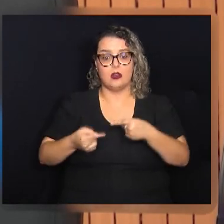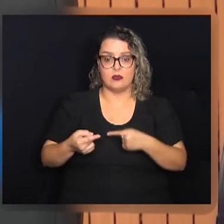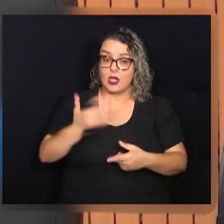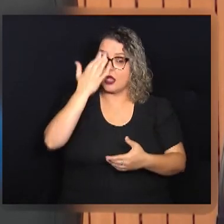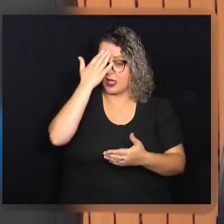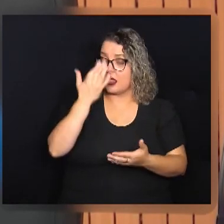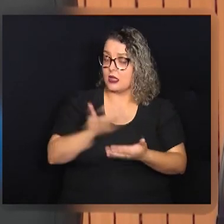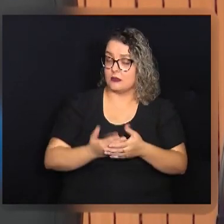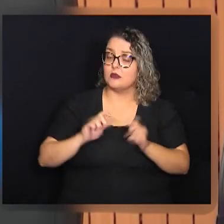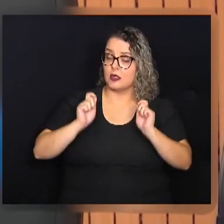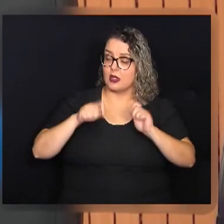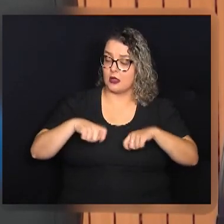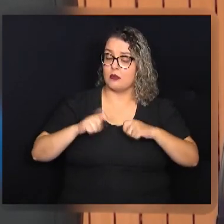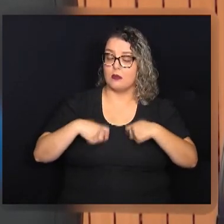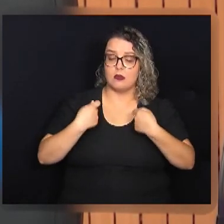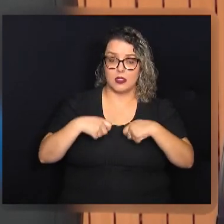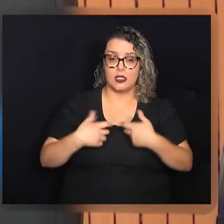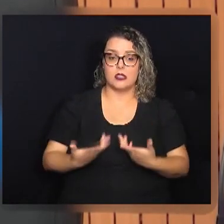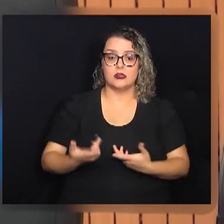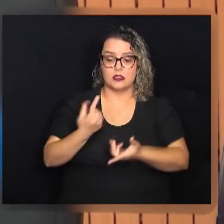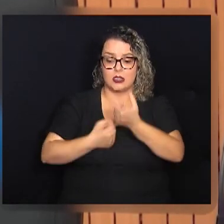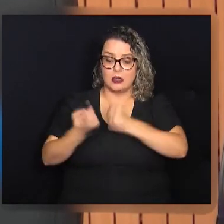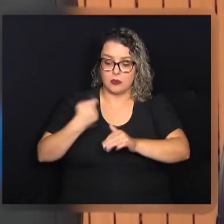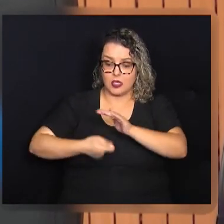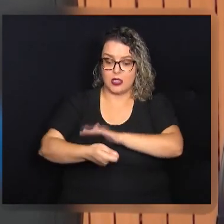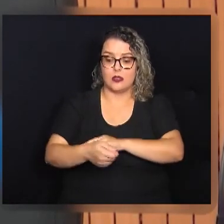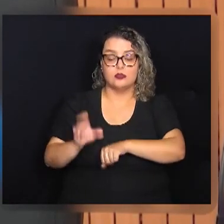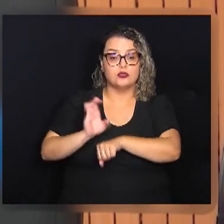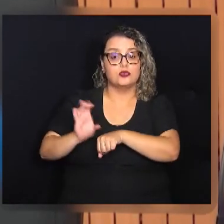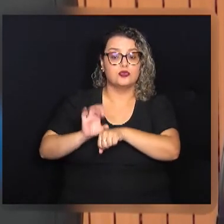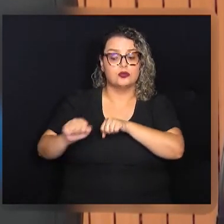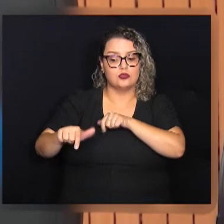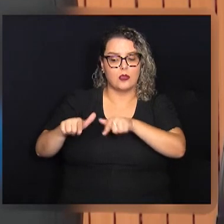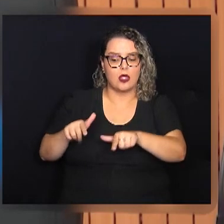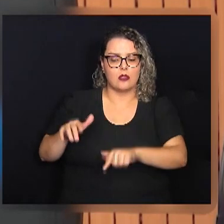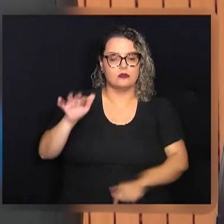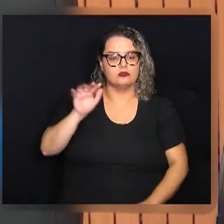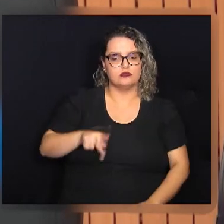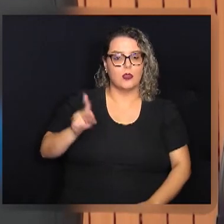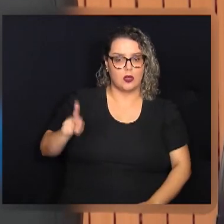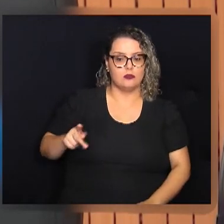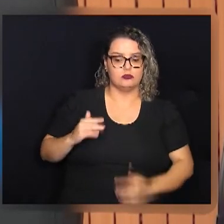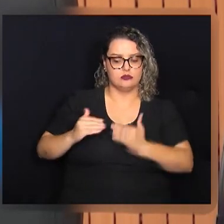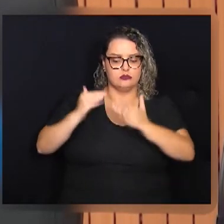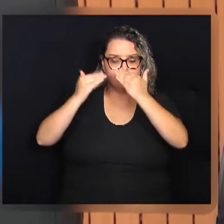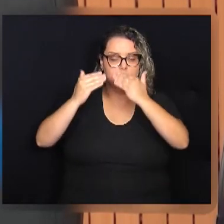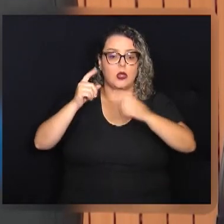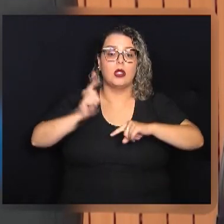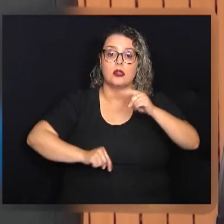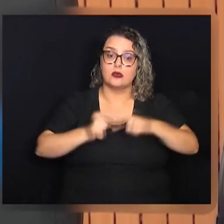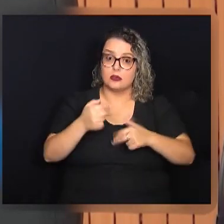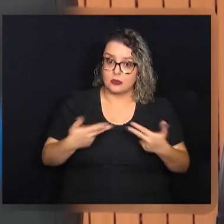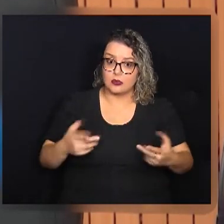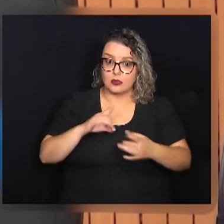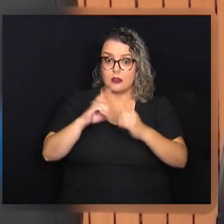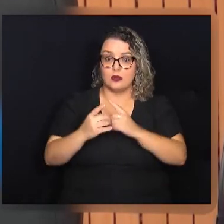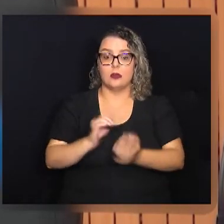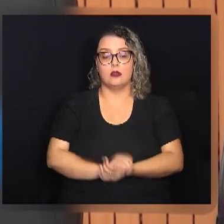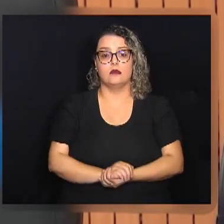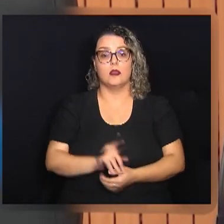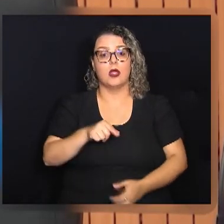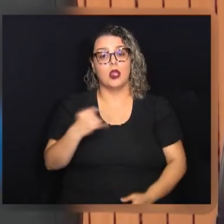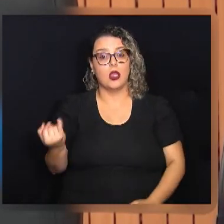que é preciso investir na formação dos professores e na reformulação dos materiais didáticos. É